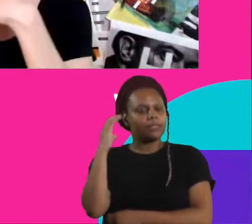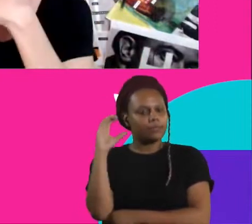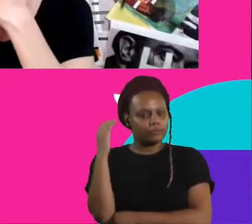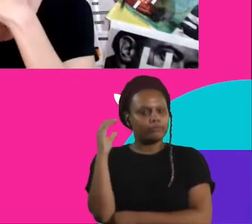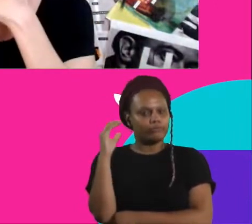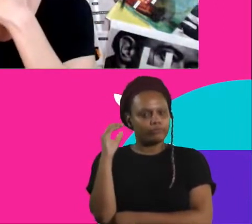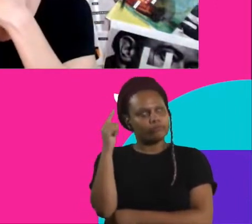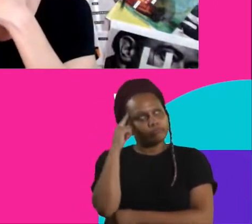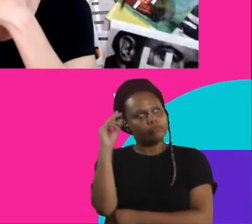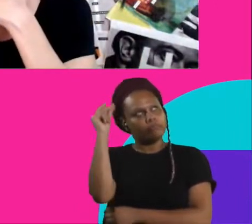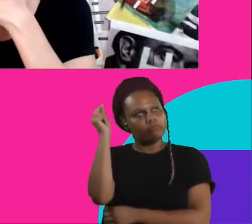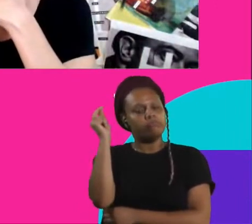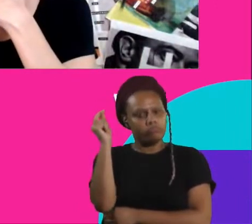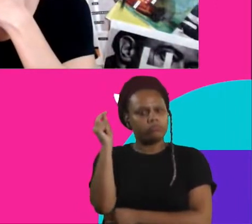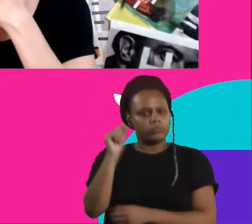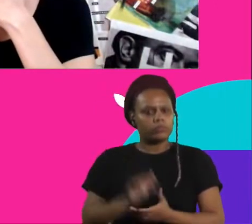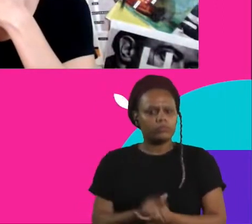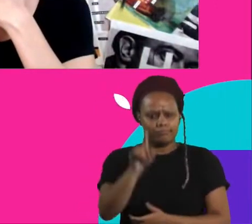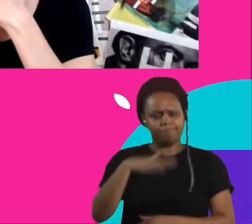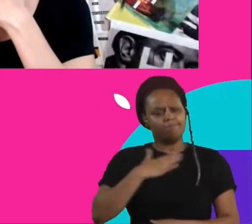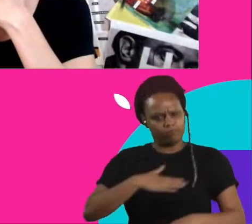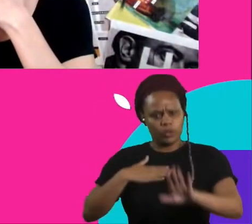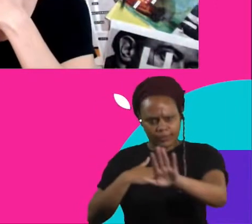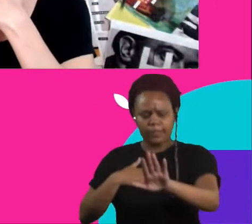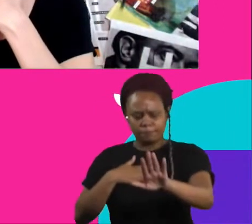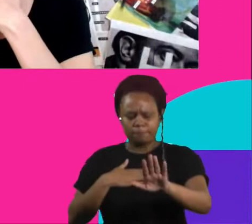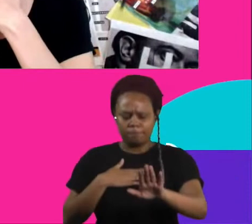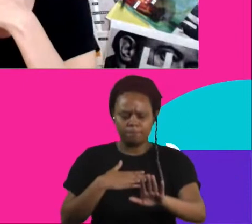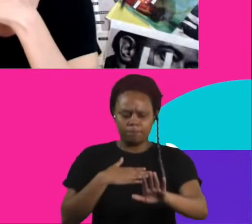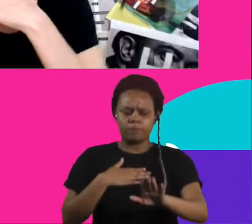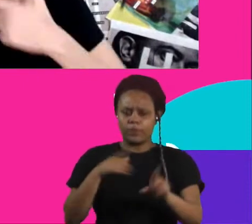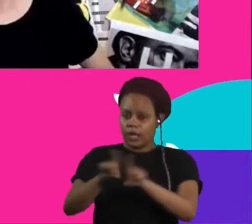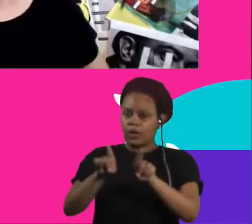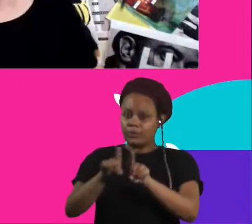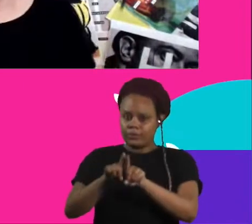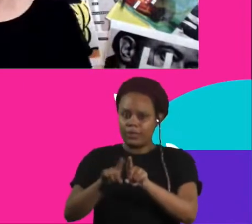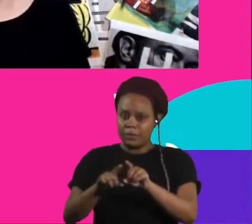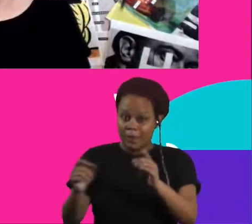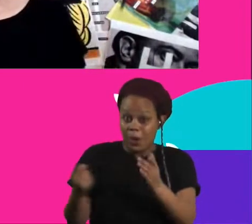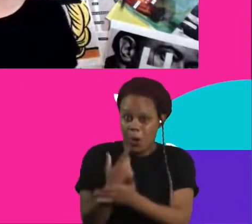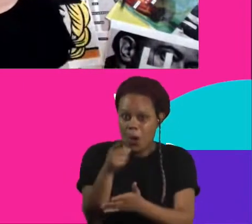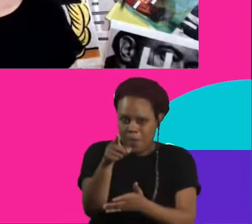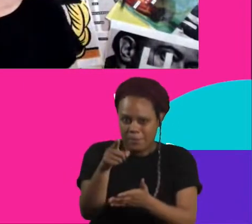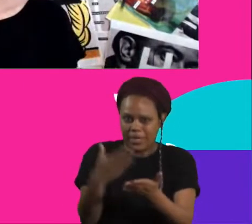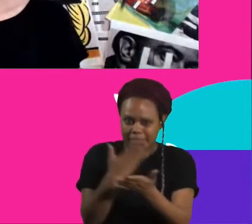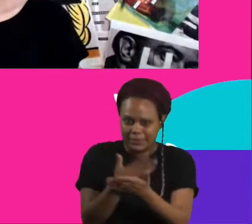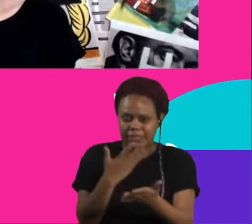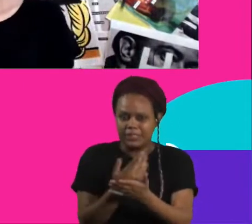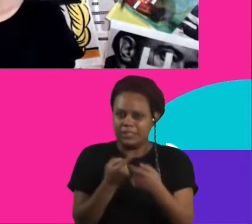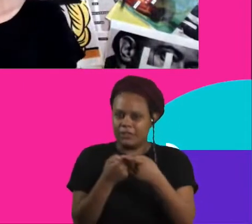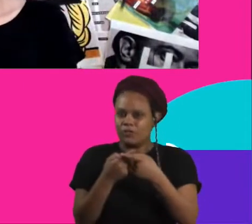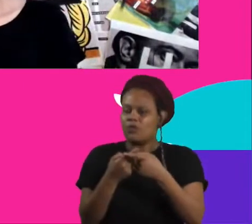isso na cabeça. Eu gostei. Eu acabei de adquirir esse livro, mas eu não comecei a ler ainda, do Adam Grant, mas